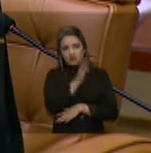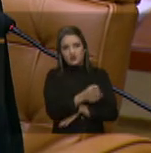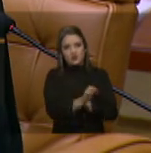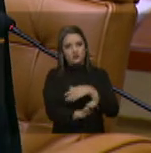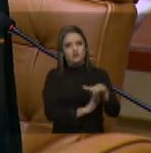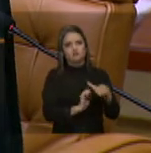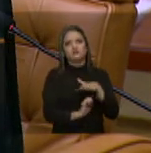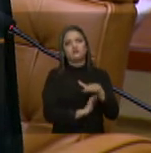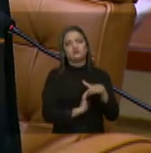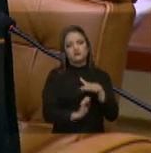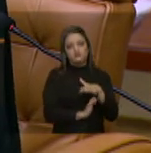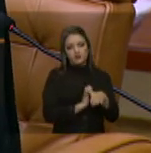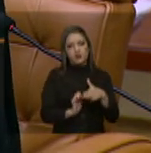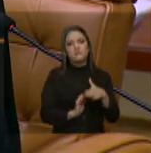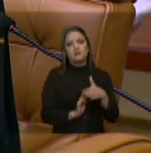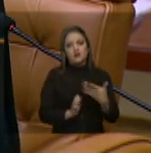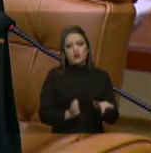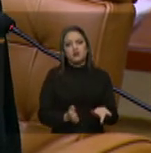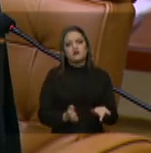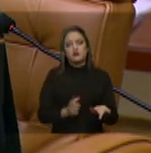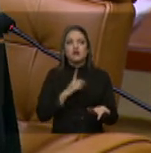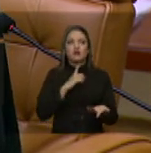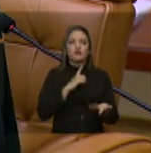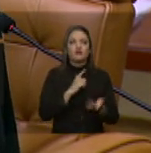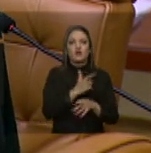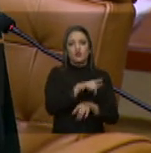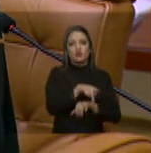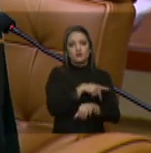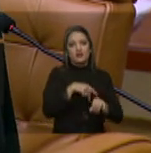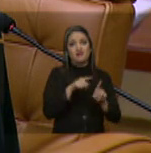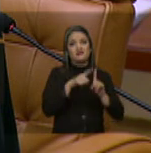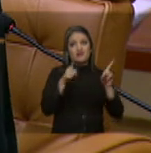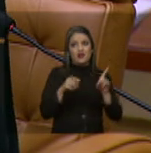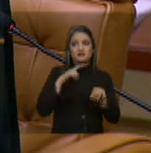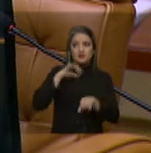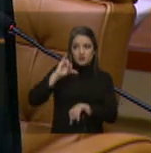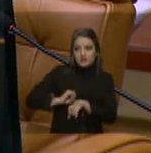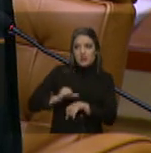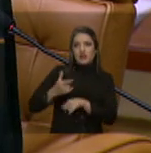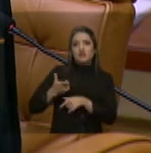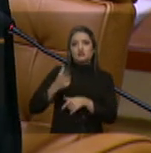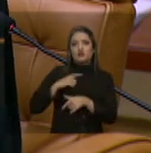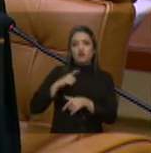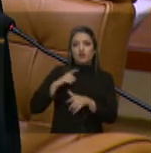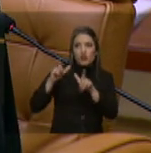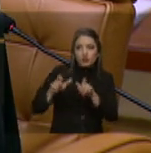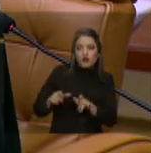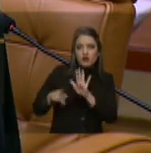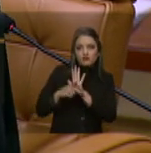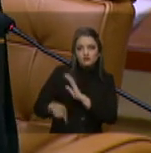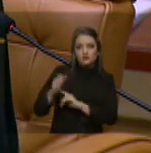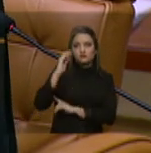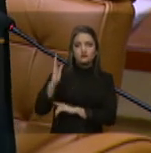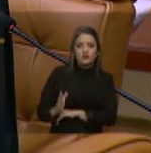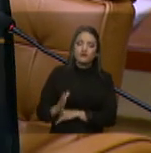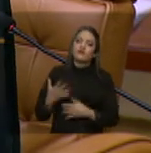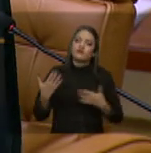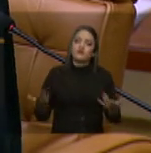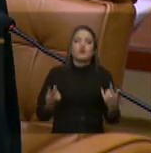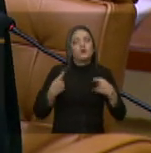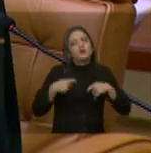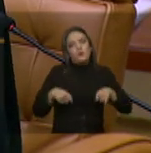as empresas estrangeiras concedem ou representação é no Brasil é dispensando nesses casos acionamento